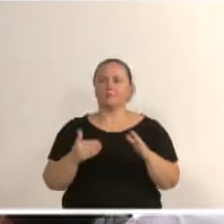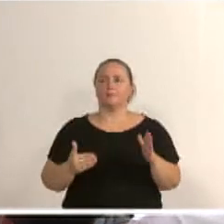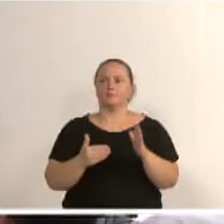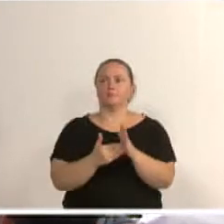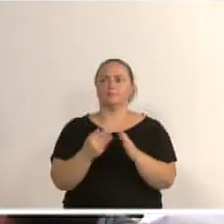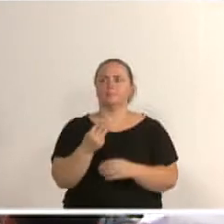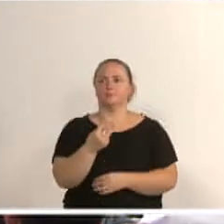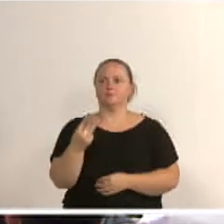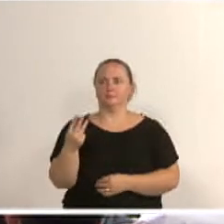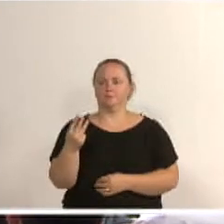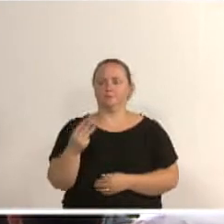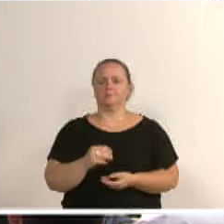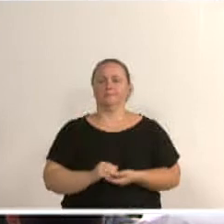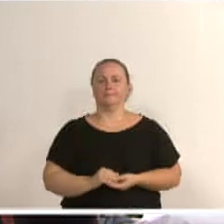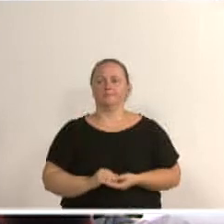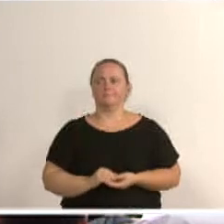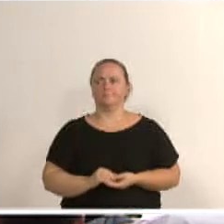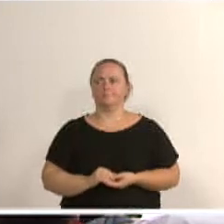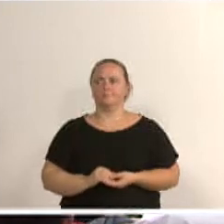minutos.